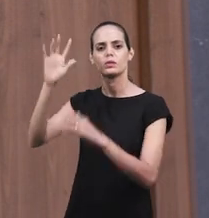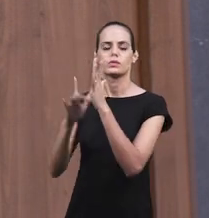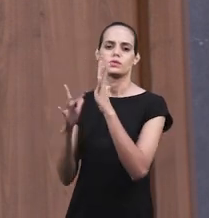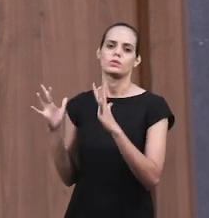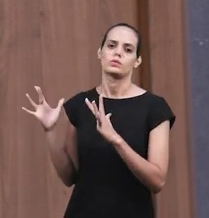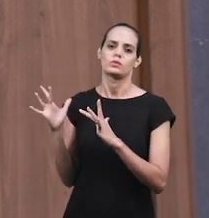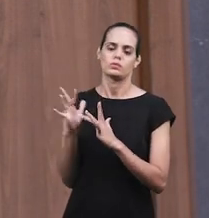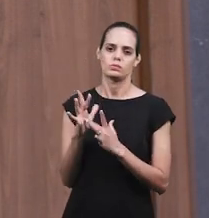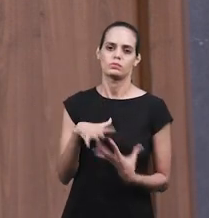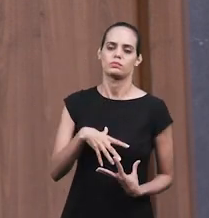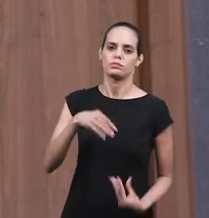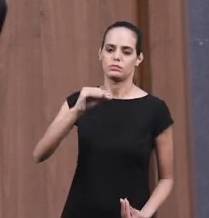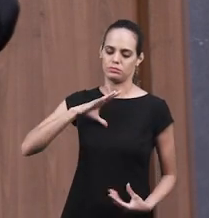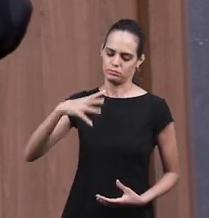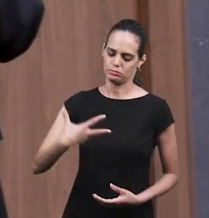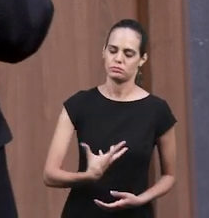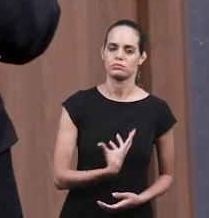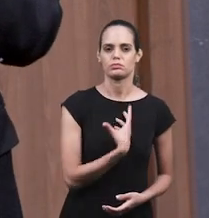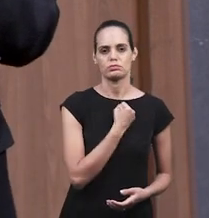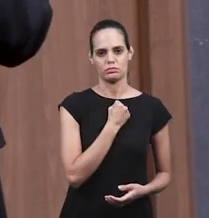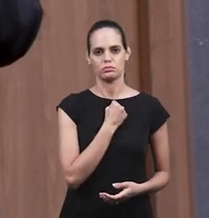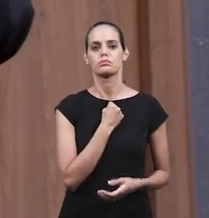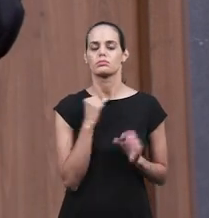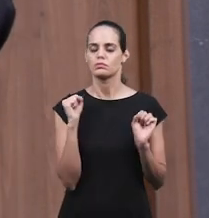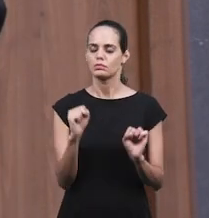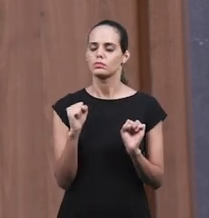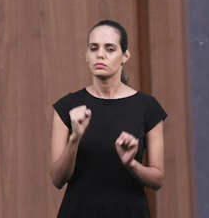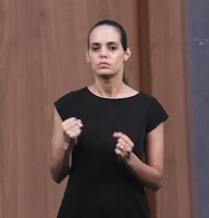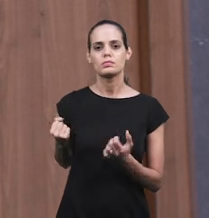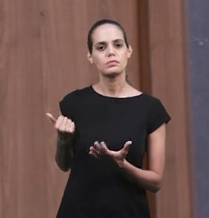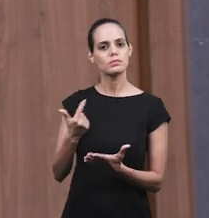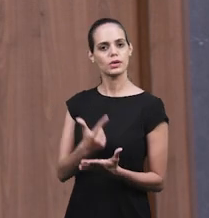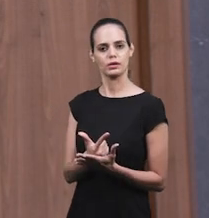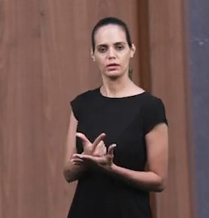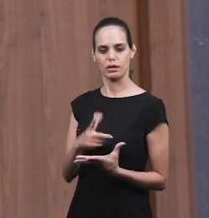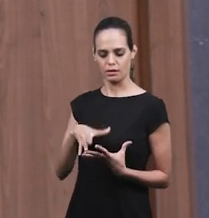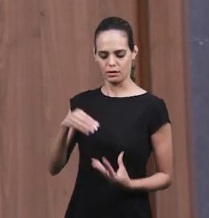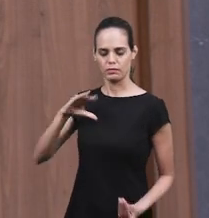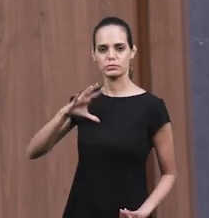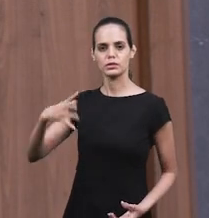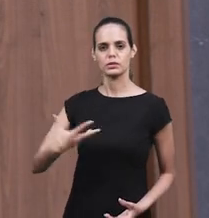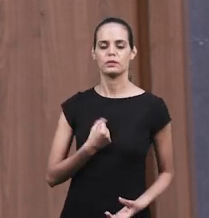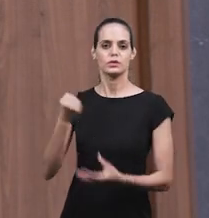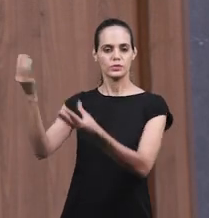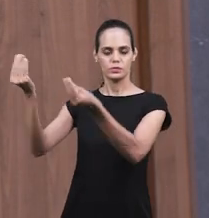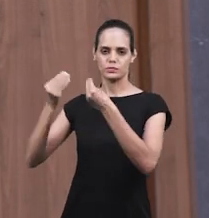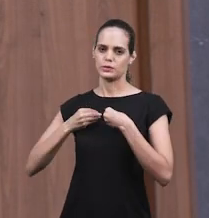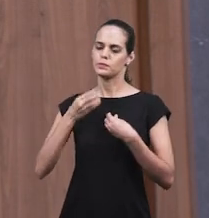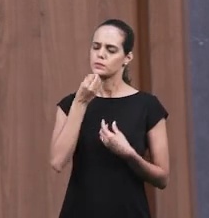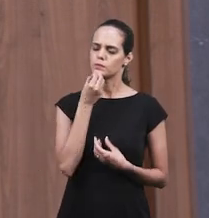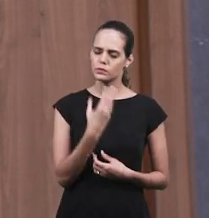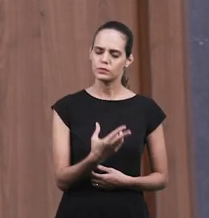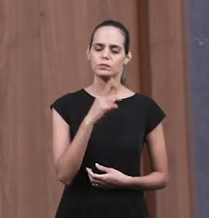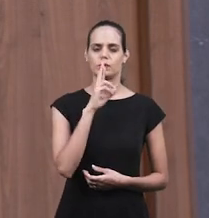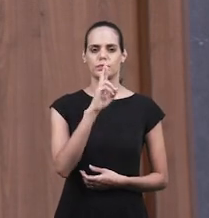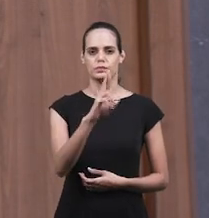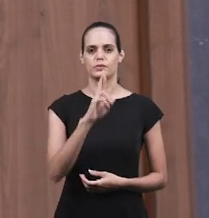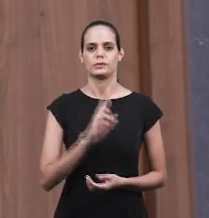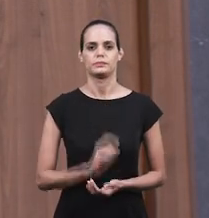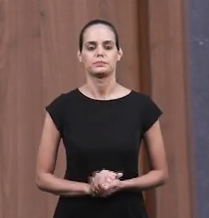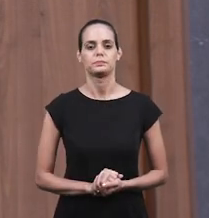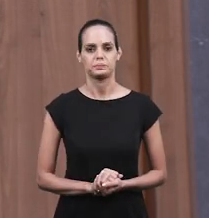ele pode remir ou comprar a nossa alma, pagando o resgate dela. Muito bem respondido pela